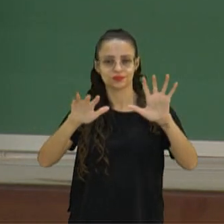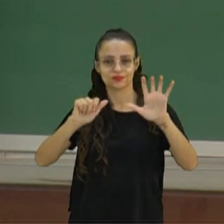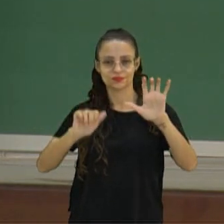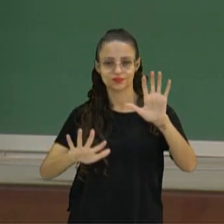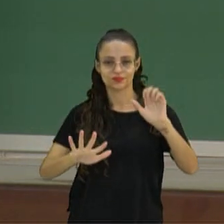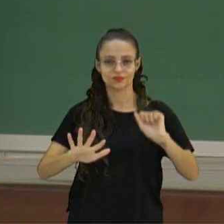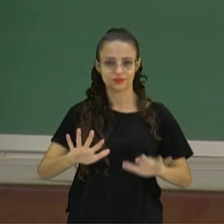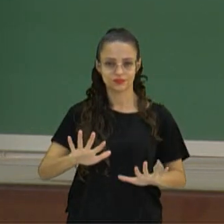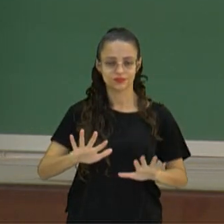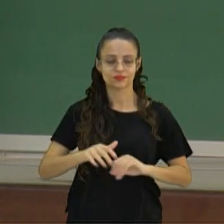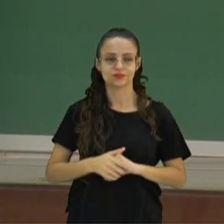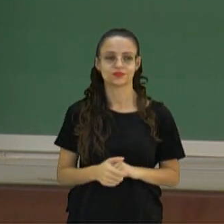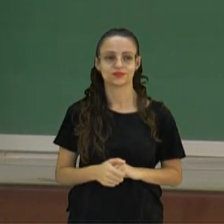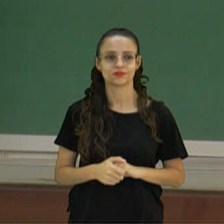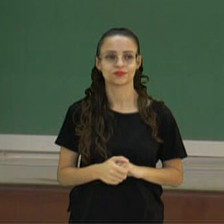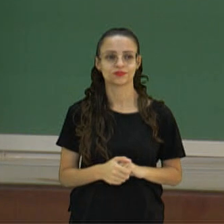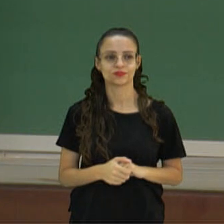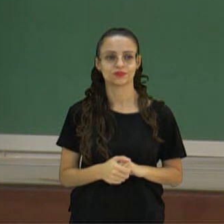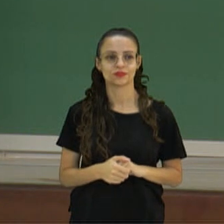mímica.